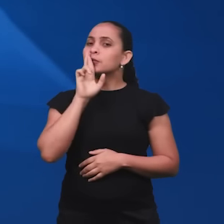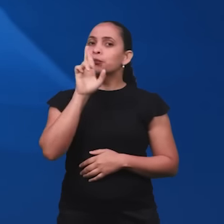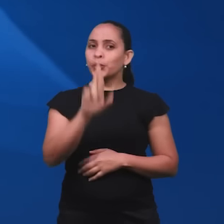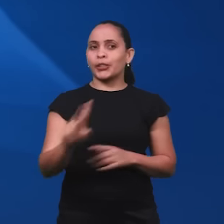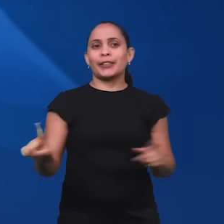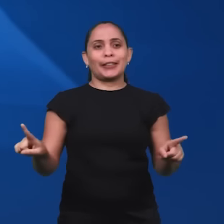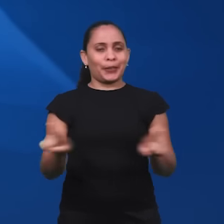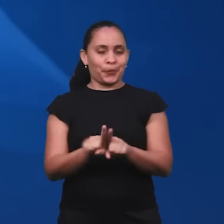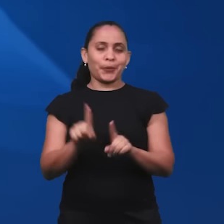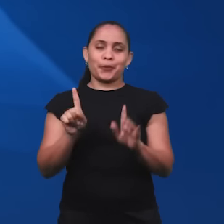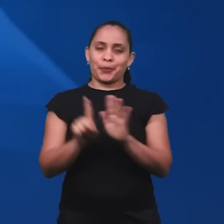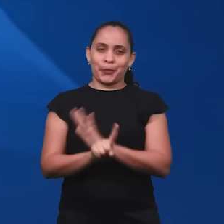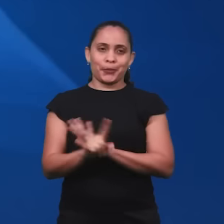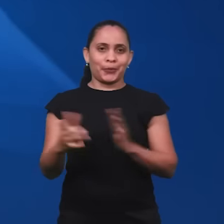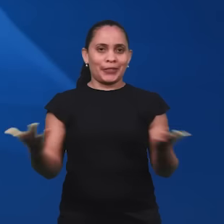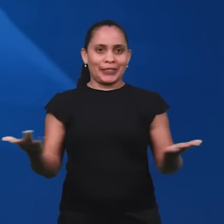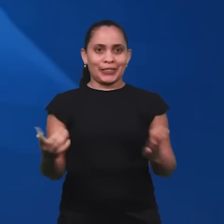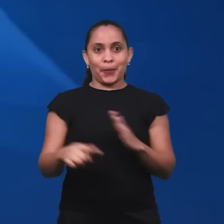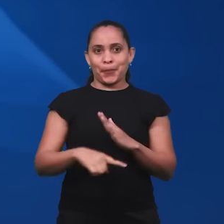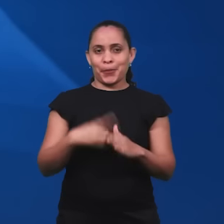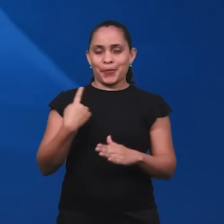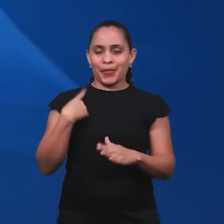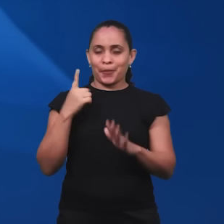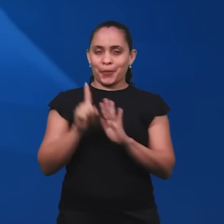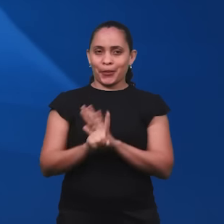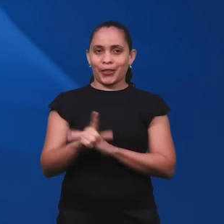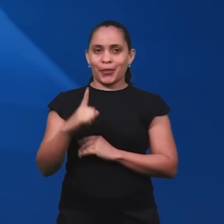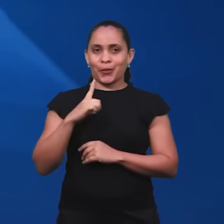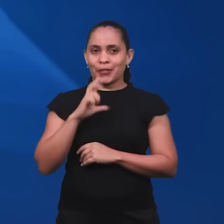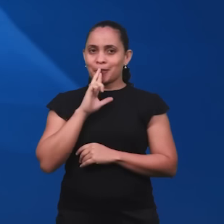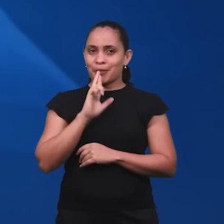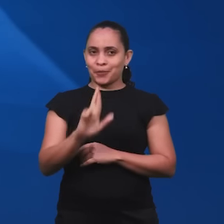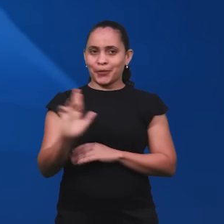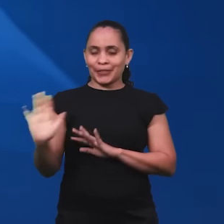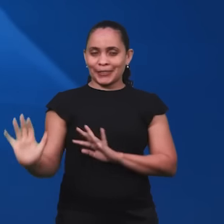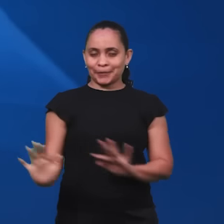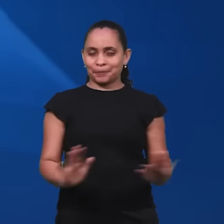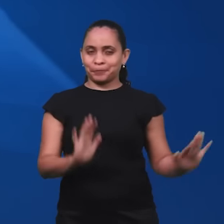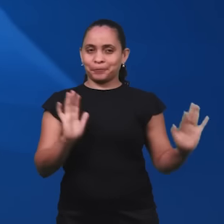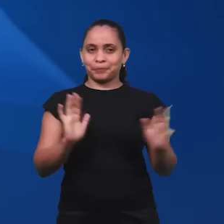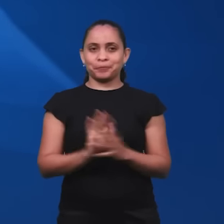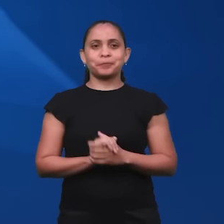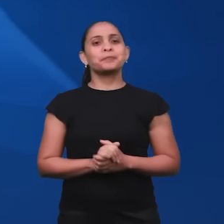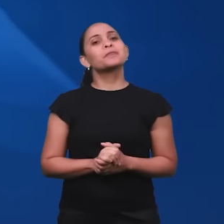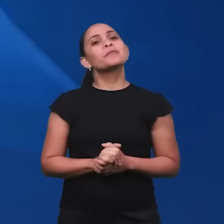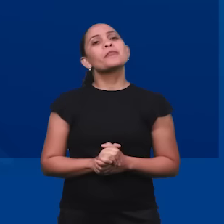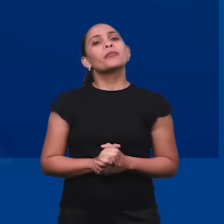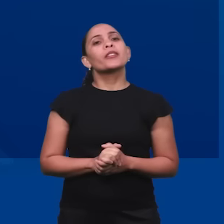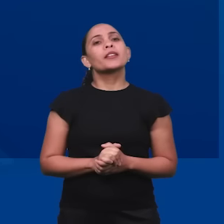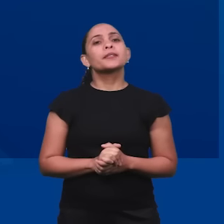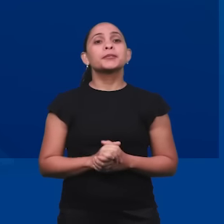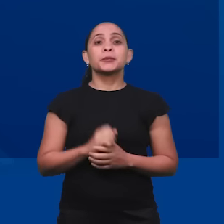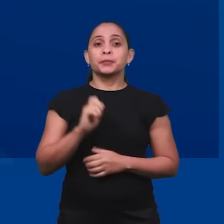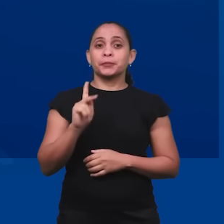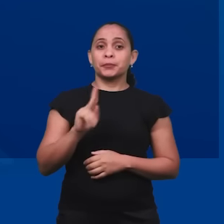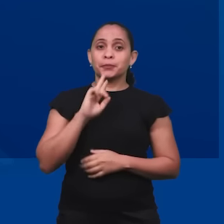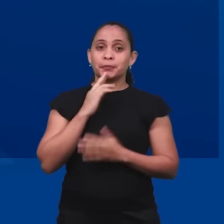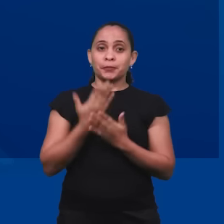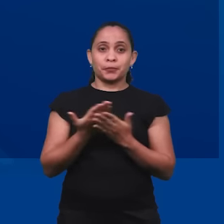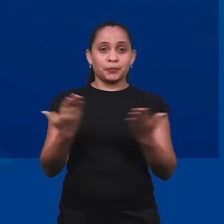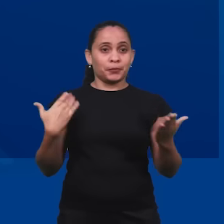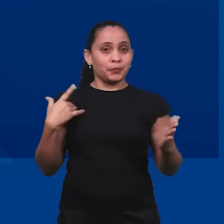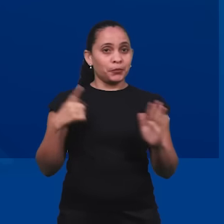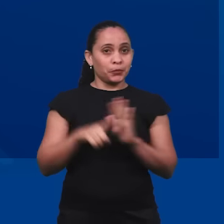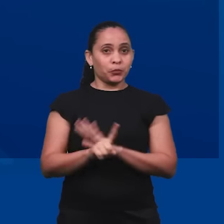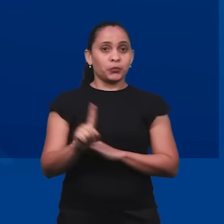respondendo também a nossa pergunta. Então a nossa primeira pergunta tem duas respostas. Vamos então às duas respostas em sequência. Irmãos, a paz do Senhor Jesus,